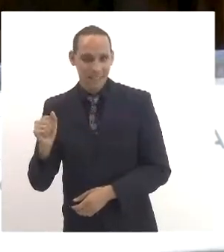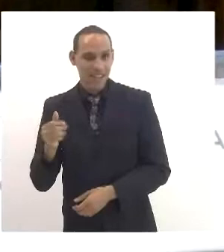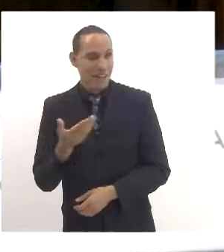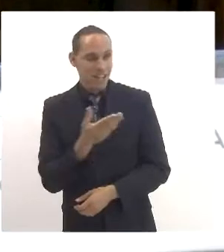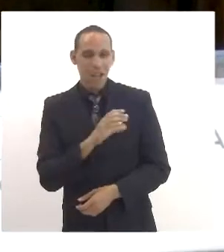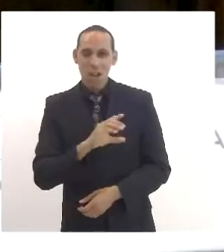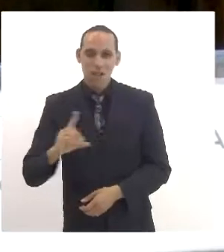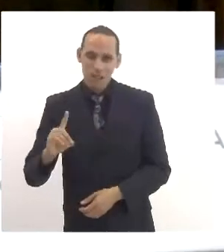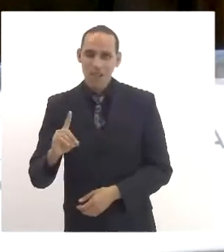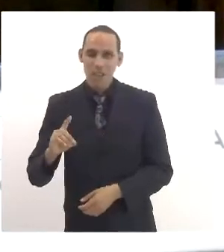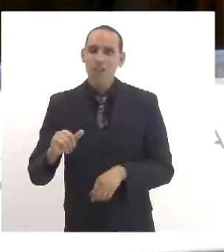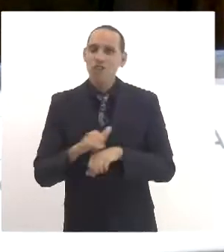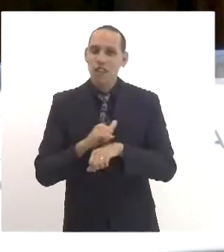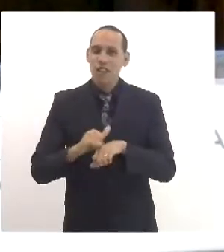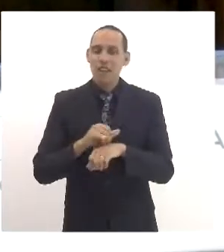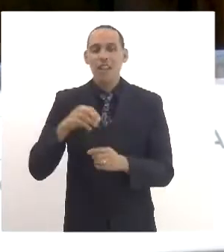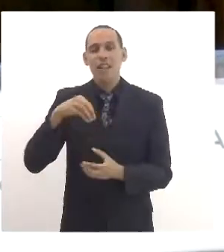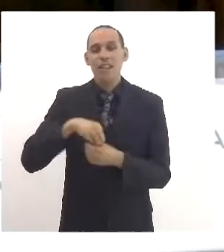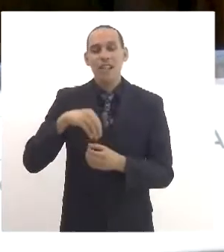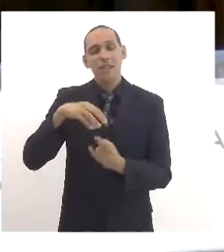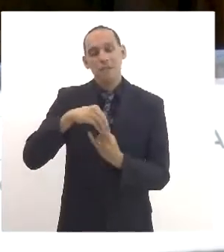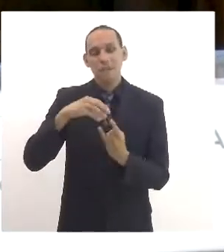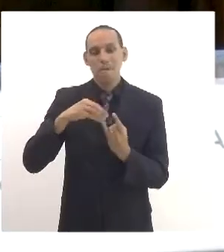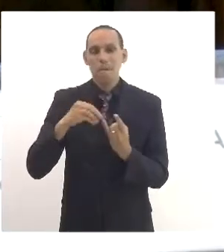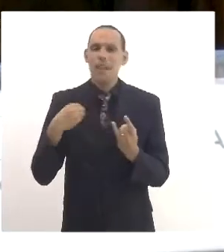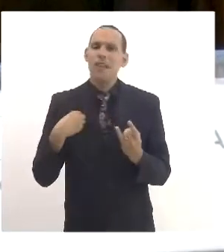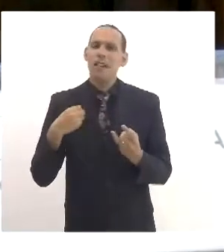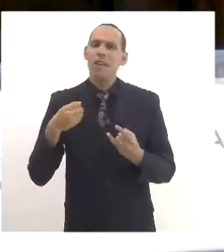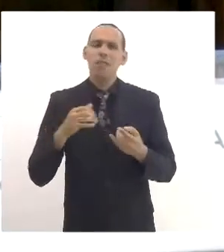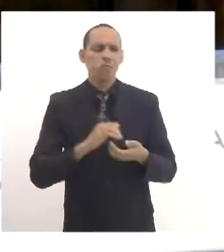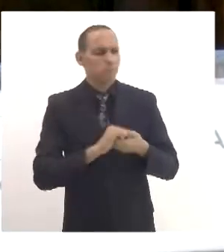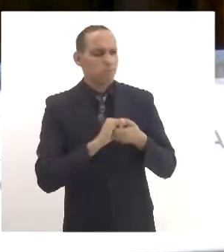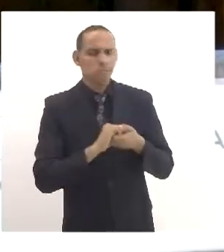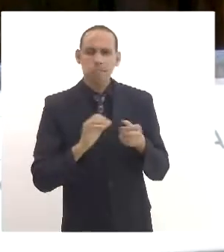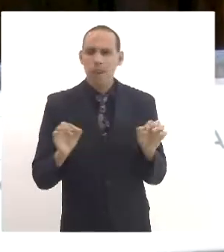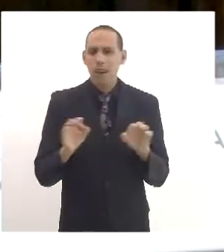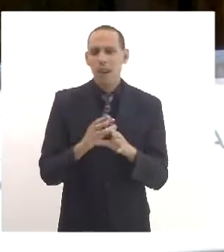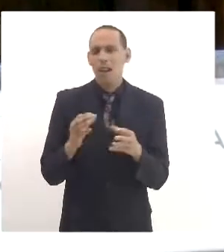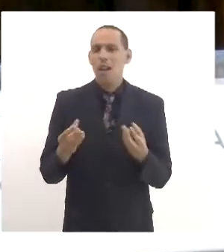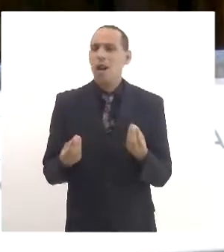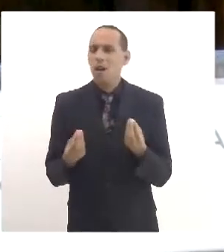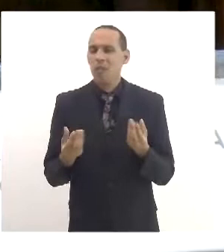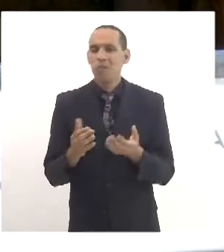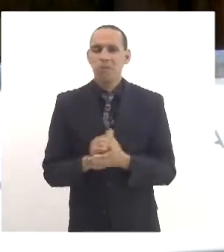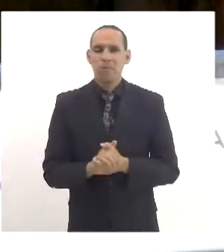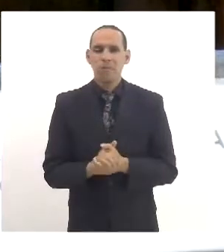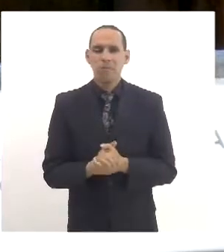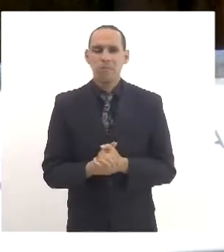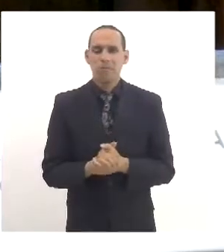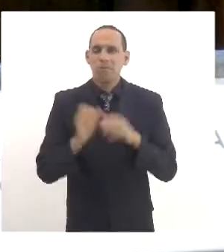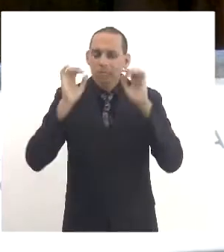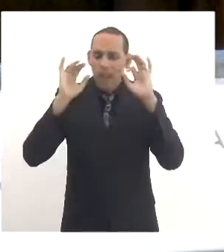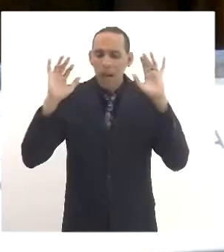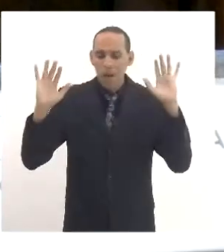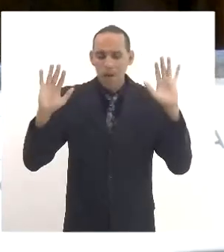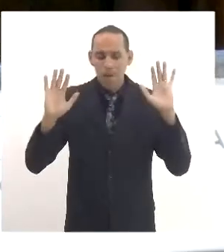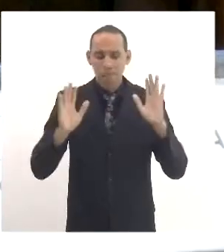na Fiocruz. Eu queria terminar essa saudação com uma brevíssima reflexão.